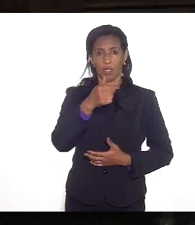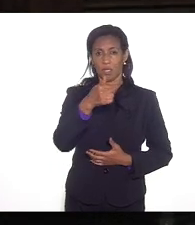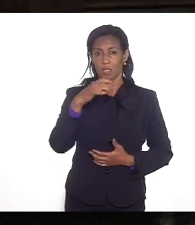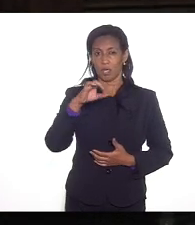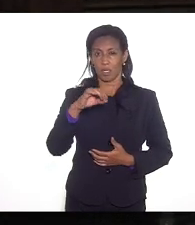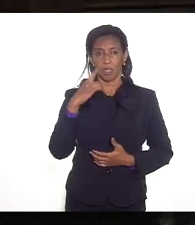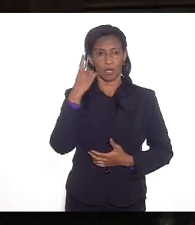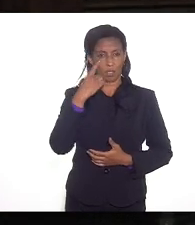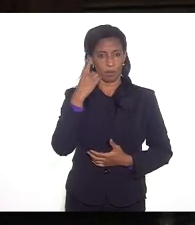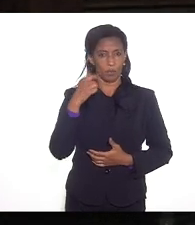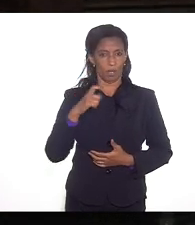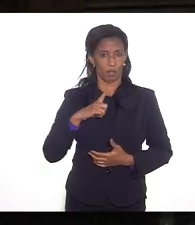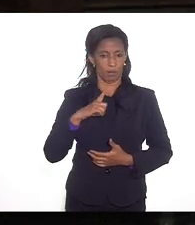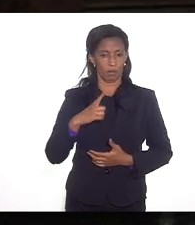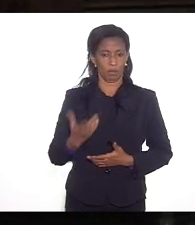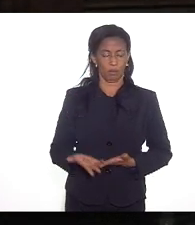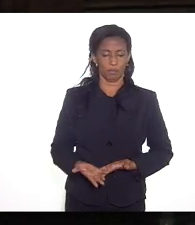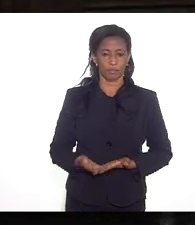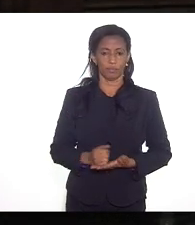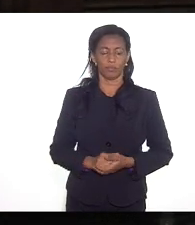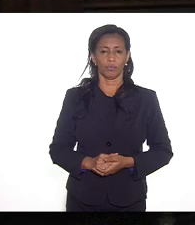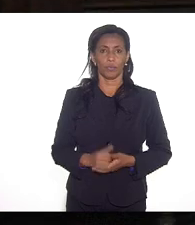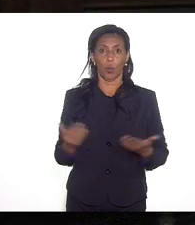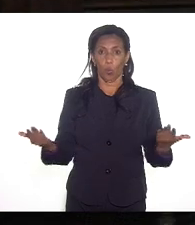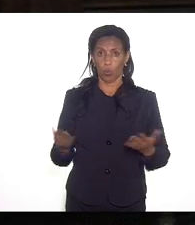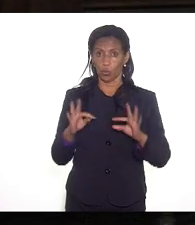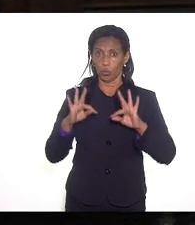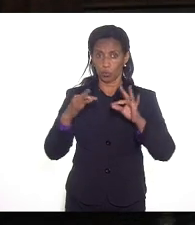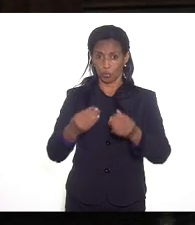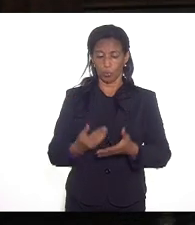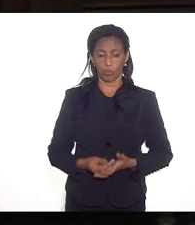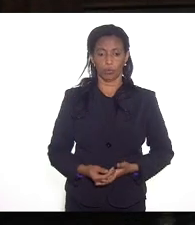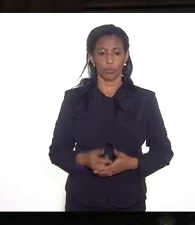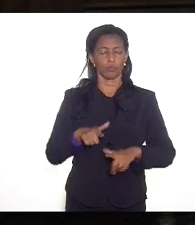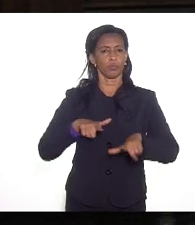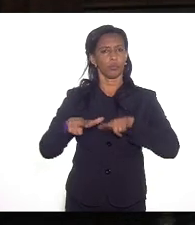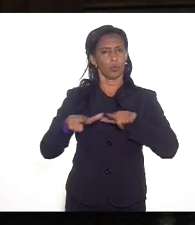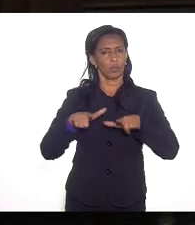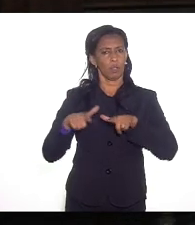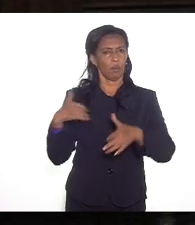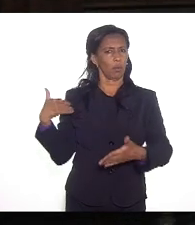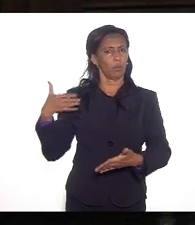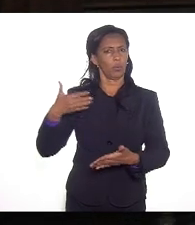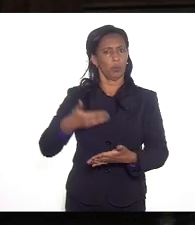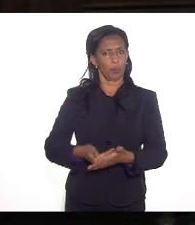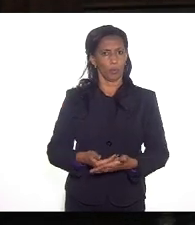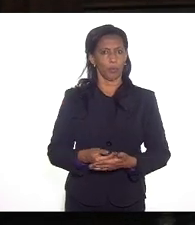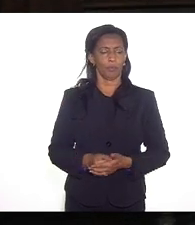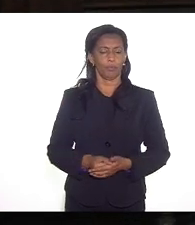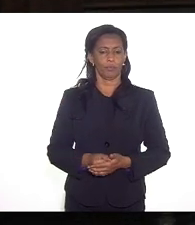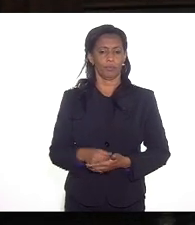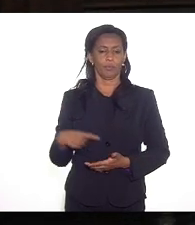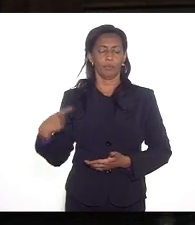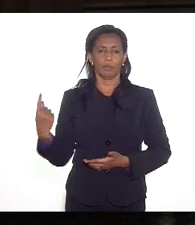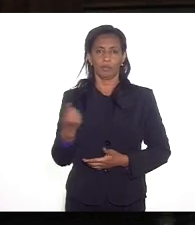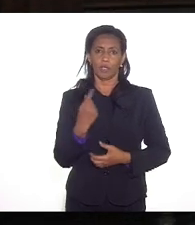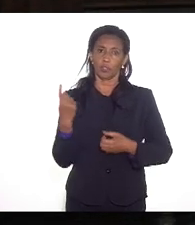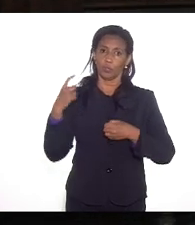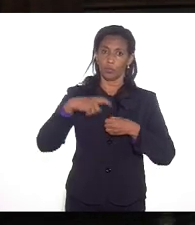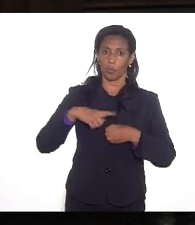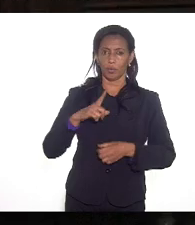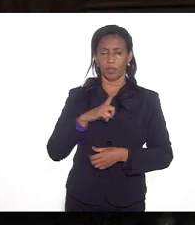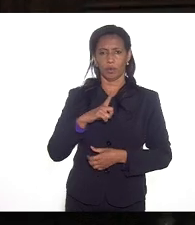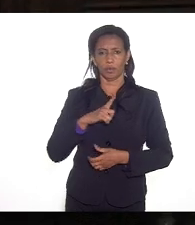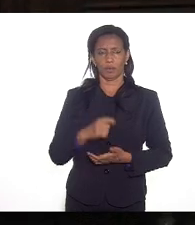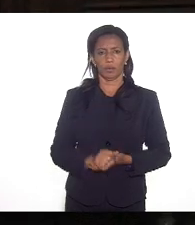70 deputados que a questão hoje tivemos a presença de todos do trabalho que vem fazendo para gente voltar a